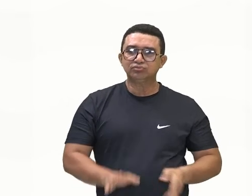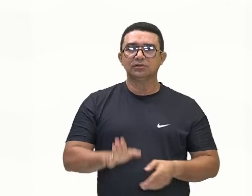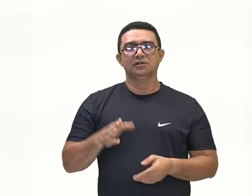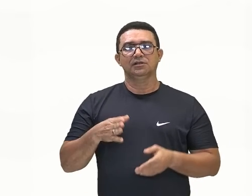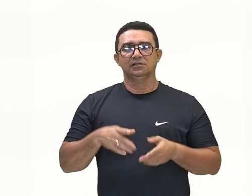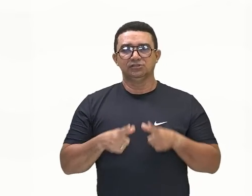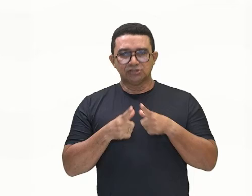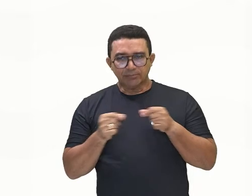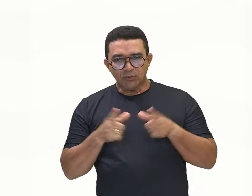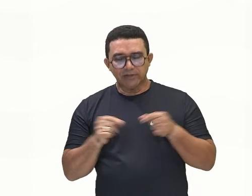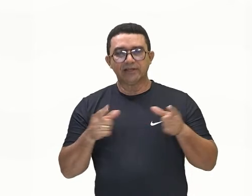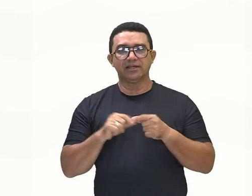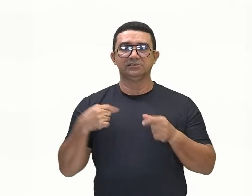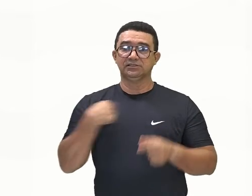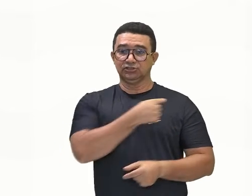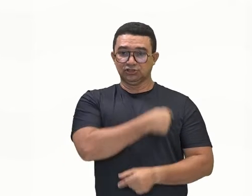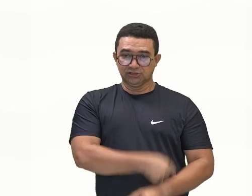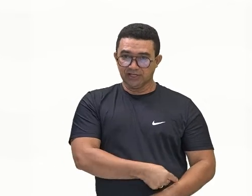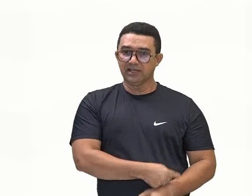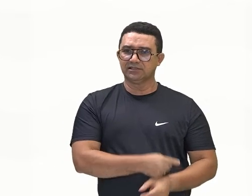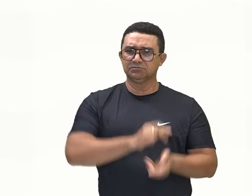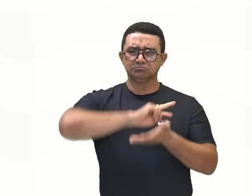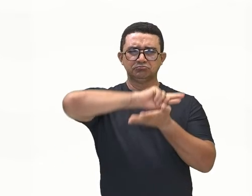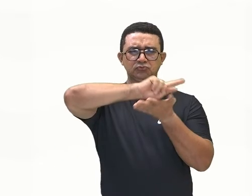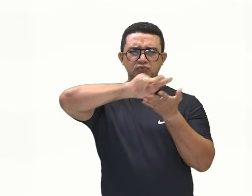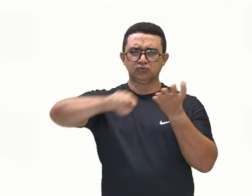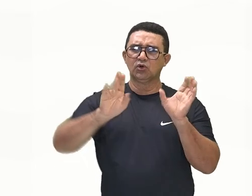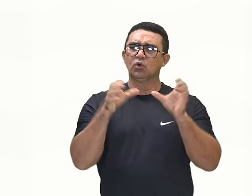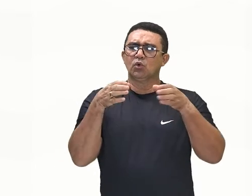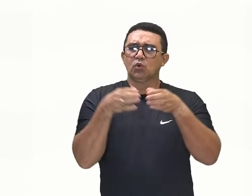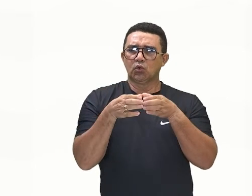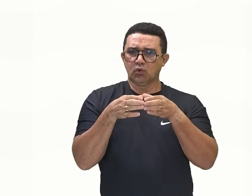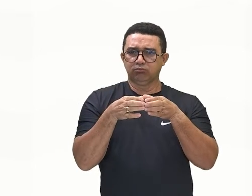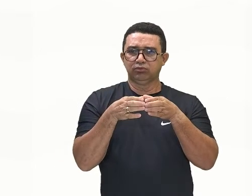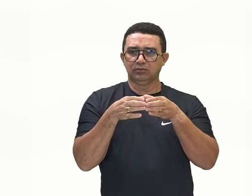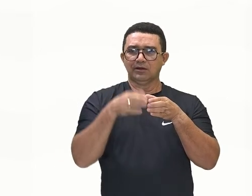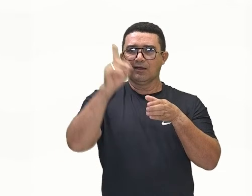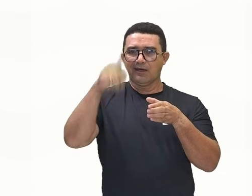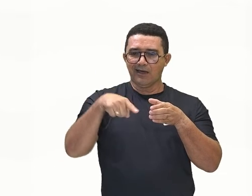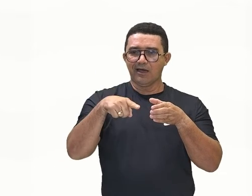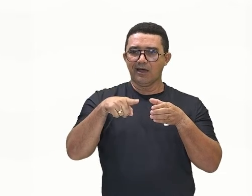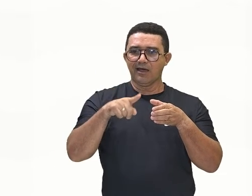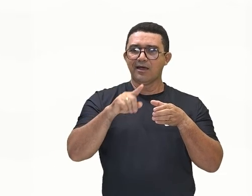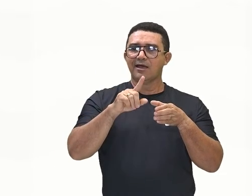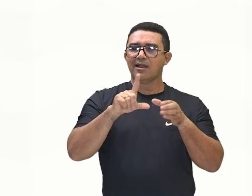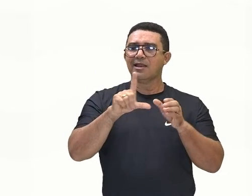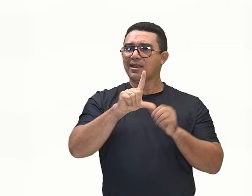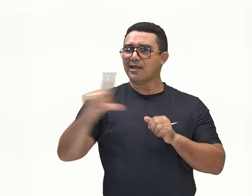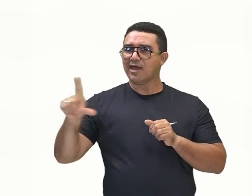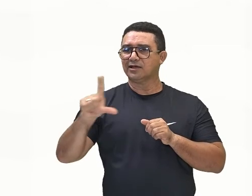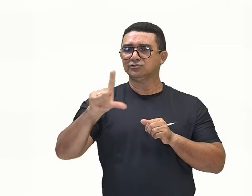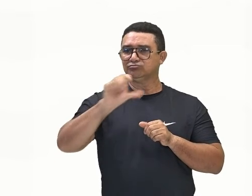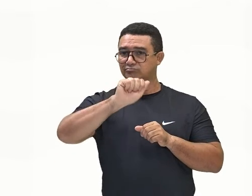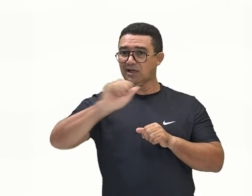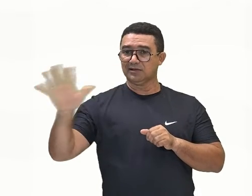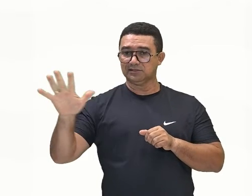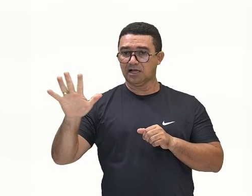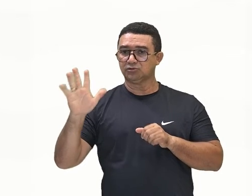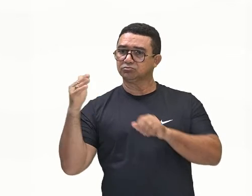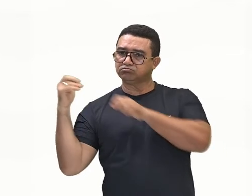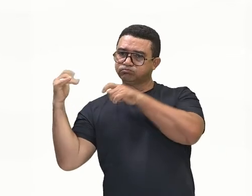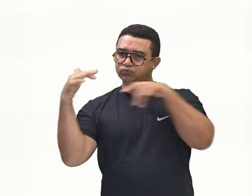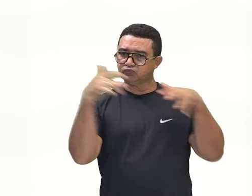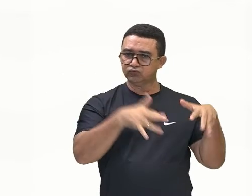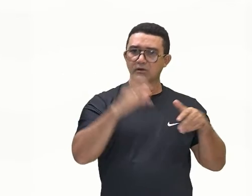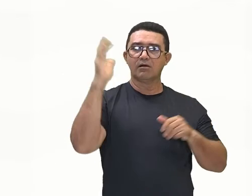chineses, taiwaneses, coreanos e outros grupos que saíram do leste asiático para o território brasileiro. e eles